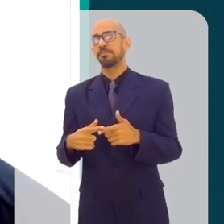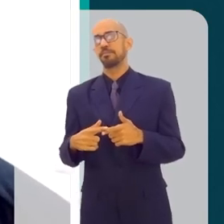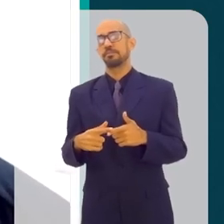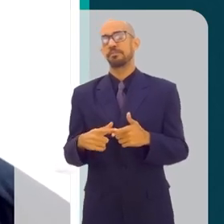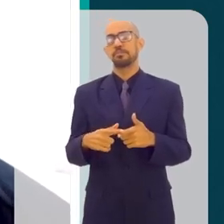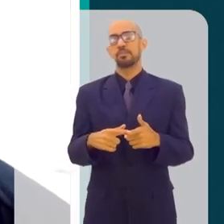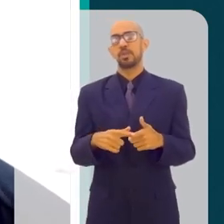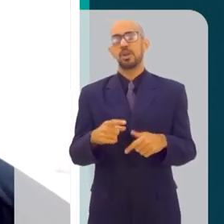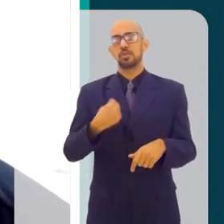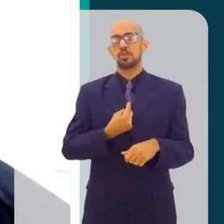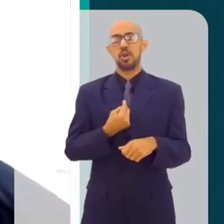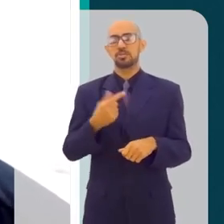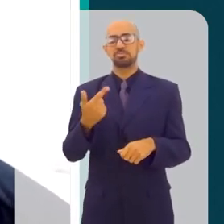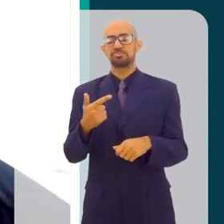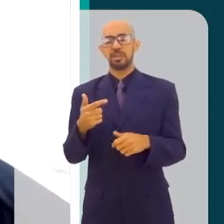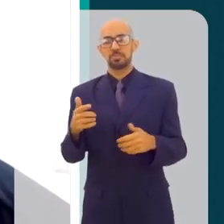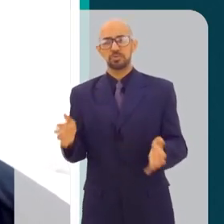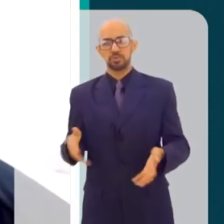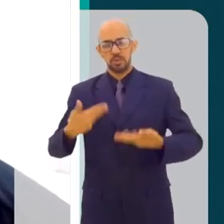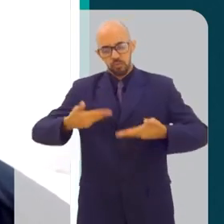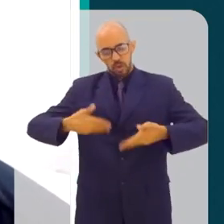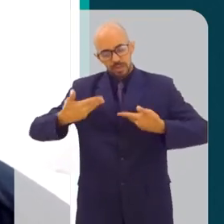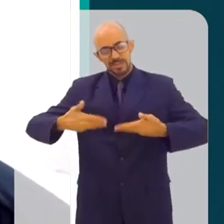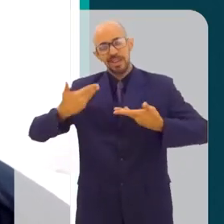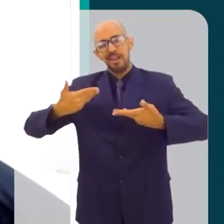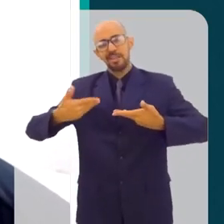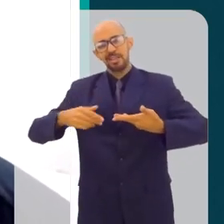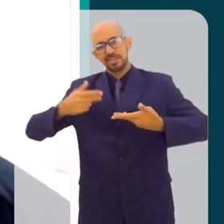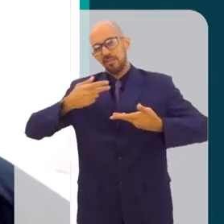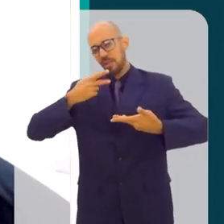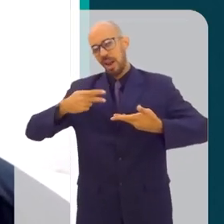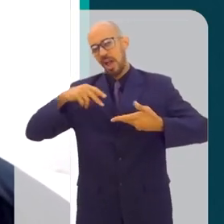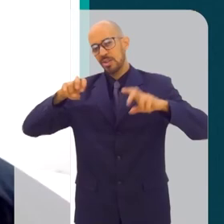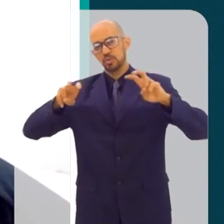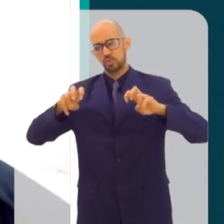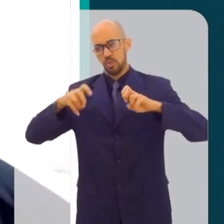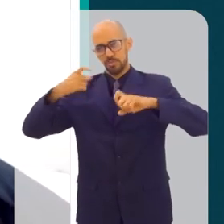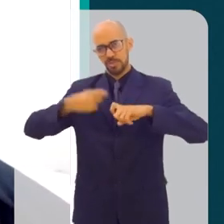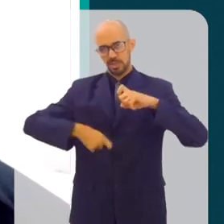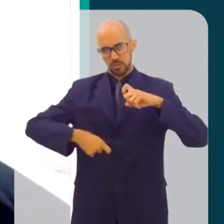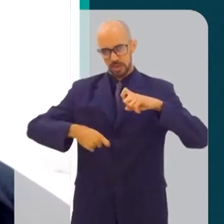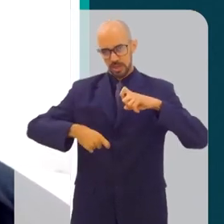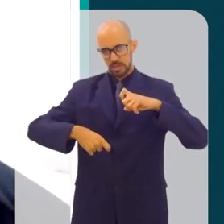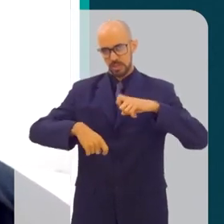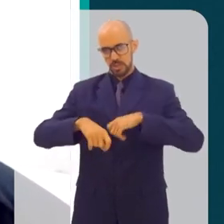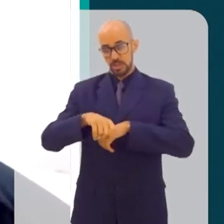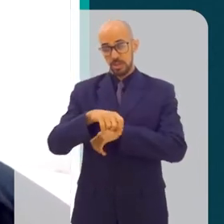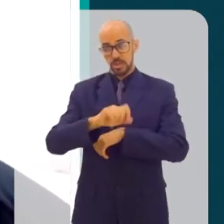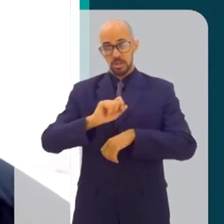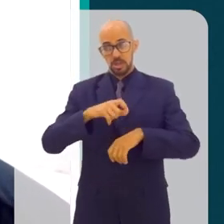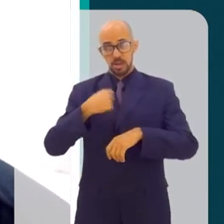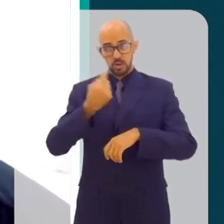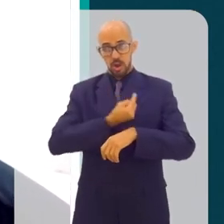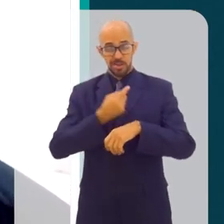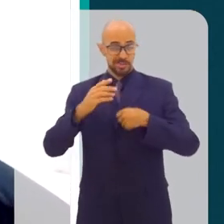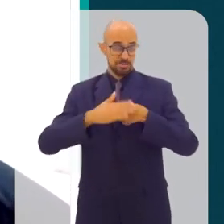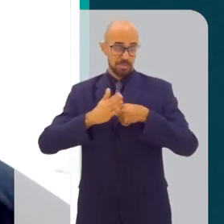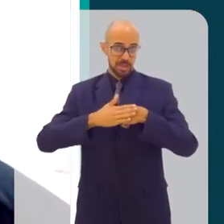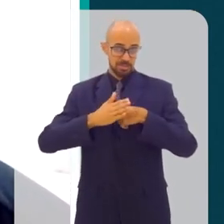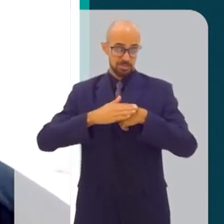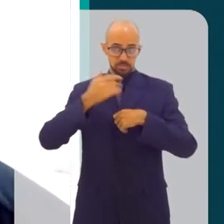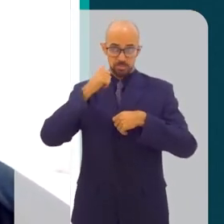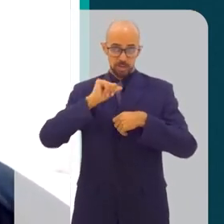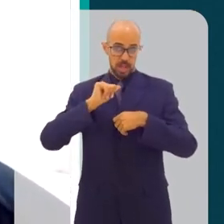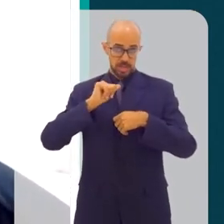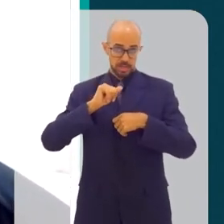não temos espaço e justamente não somos incentivadas a falar sobre nossa sexualidade. Até entre a gente,